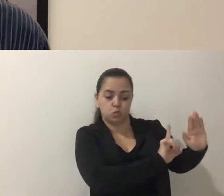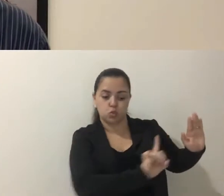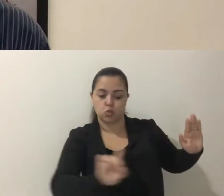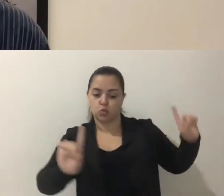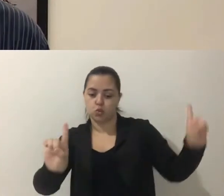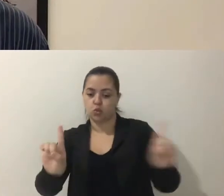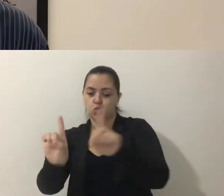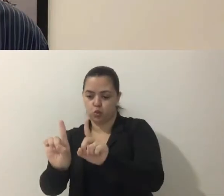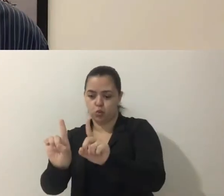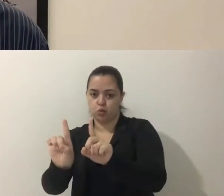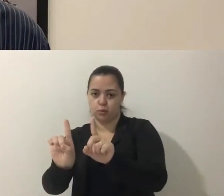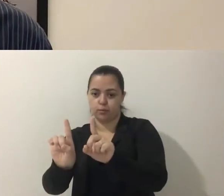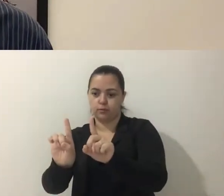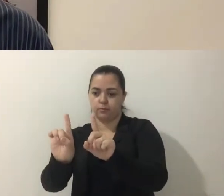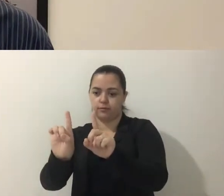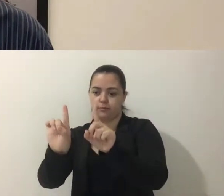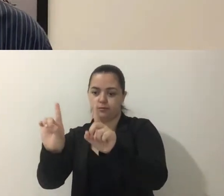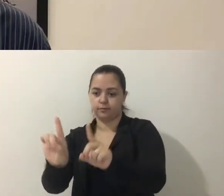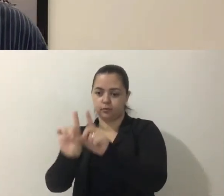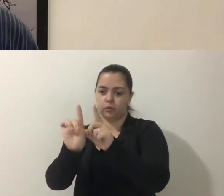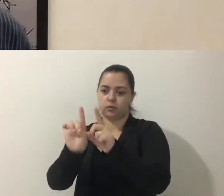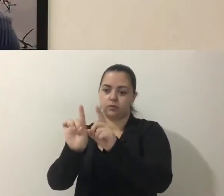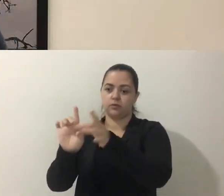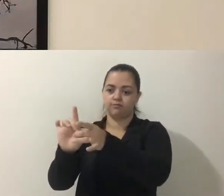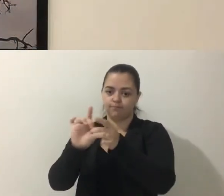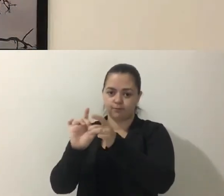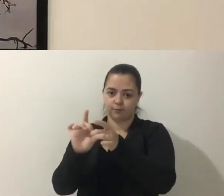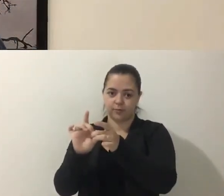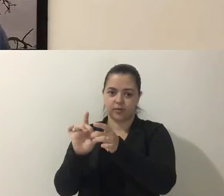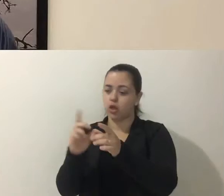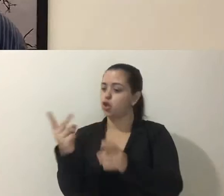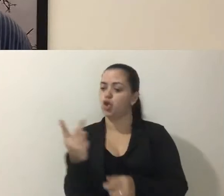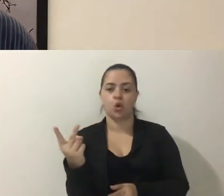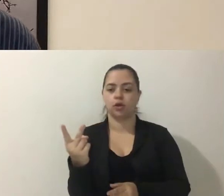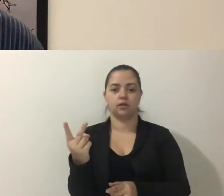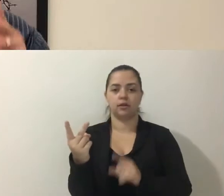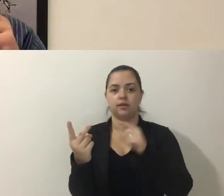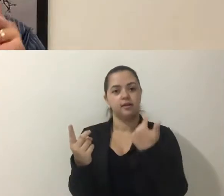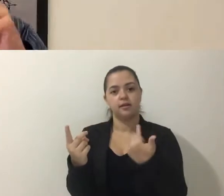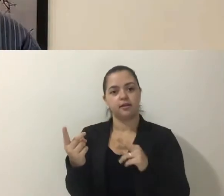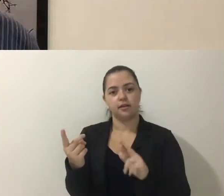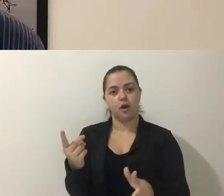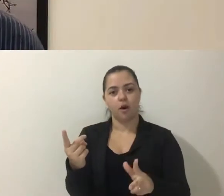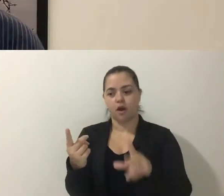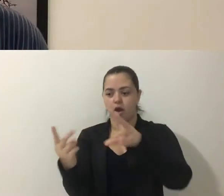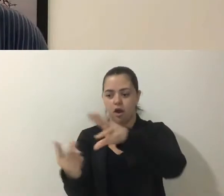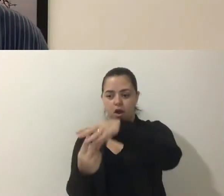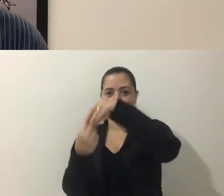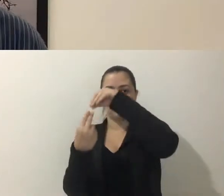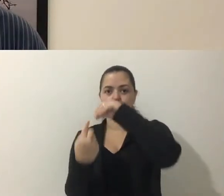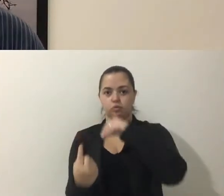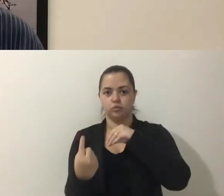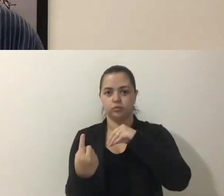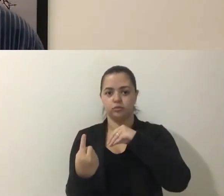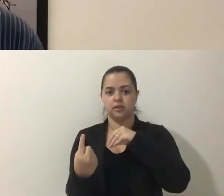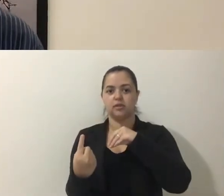mulher, tornando-se os dois uma só carne? De modo que já não são mais 2, porém uma só carne.